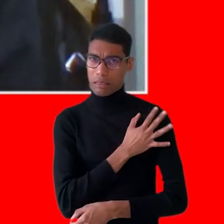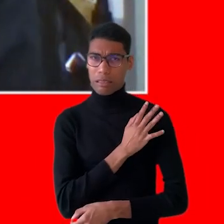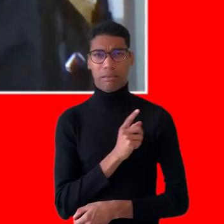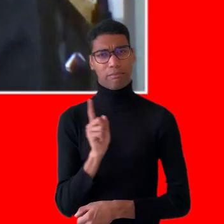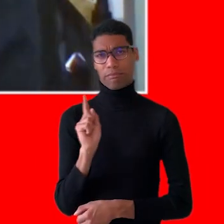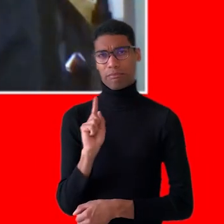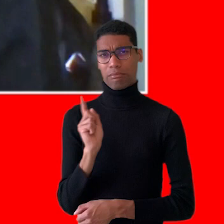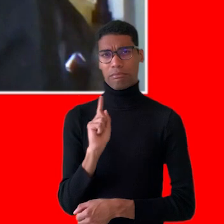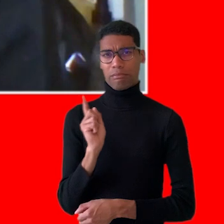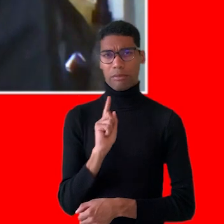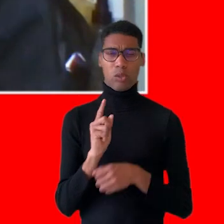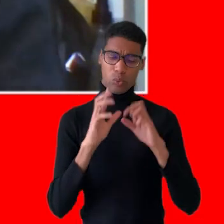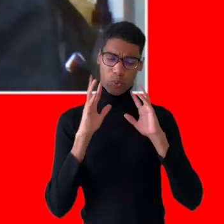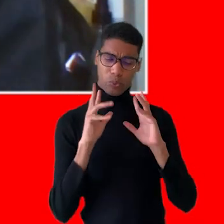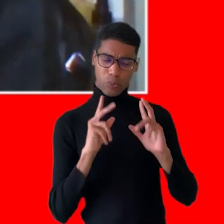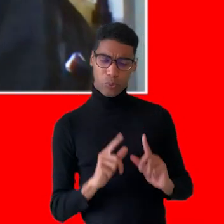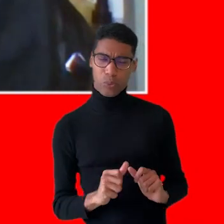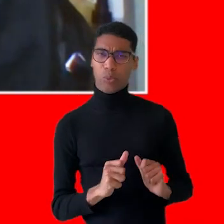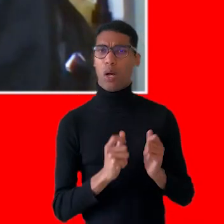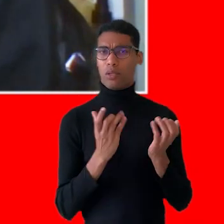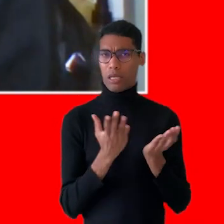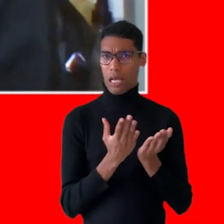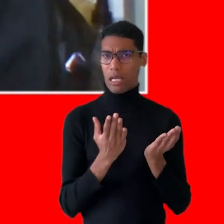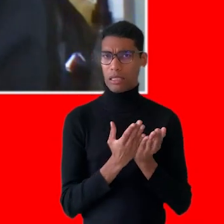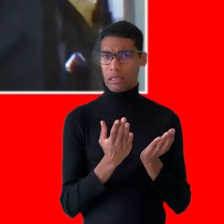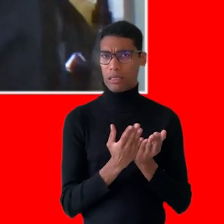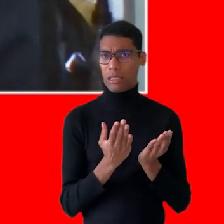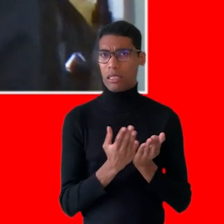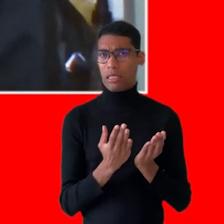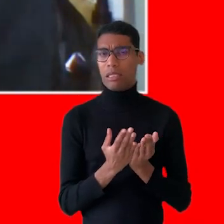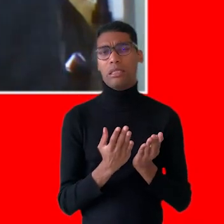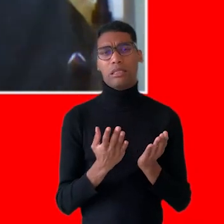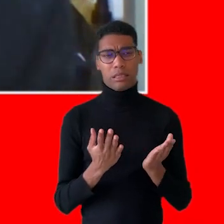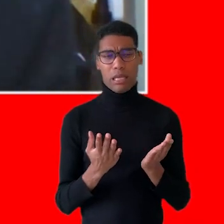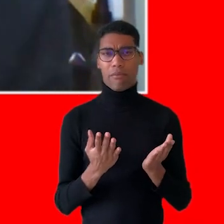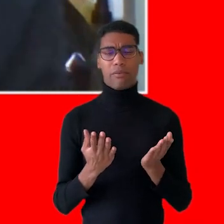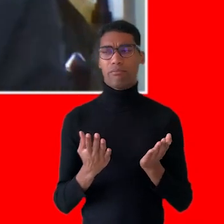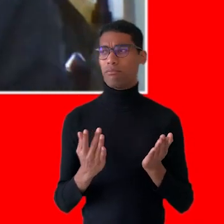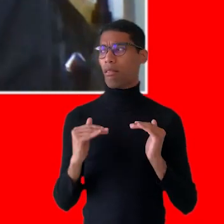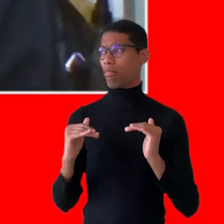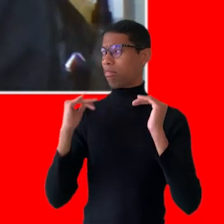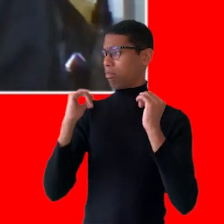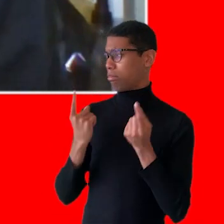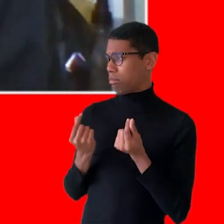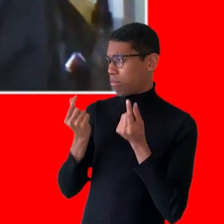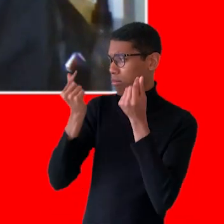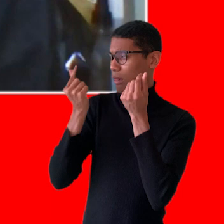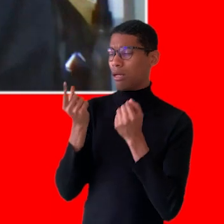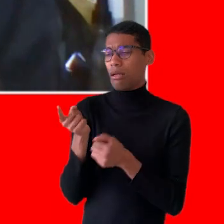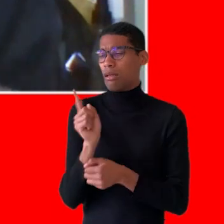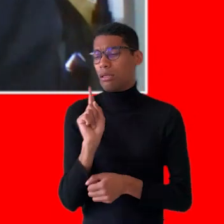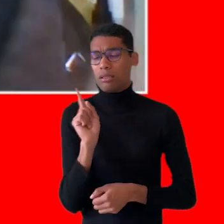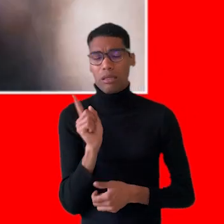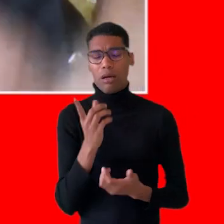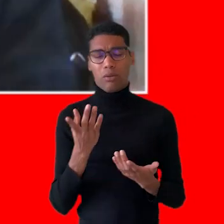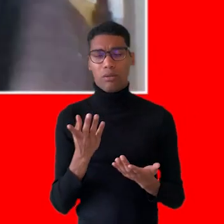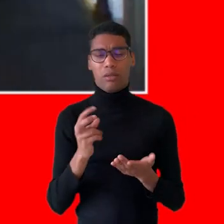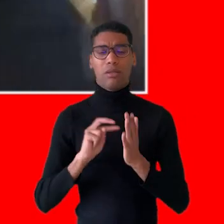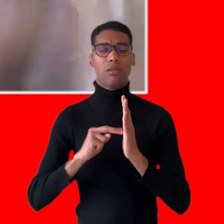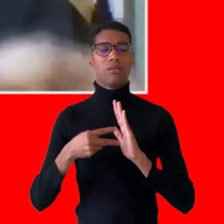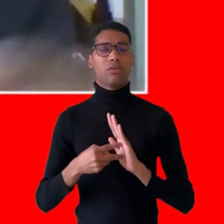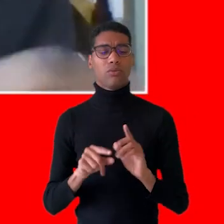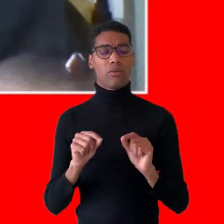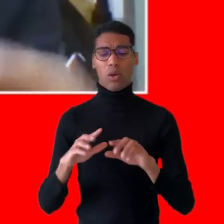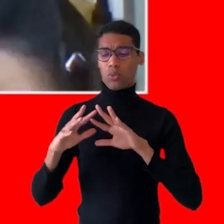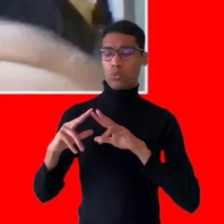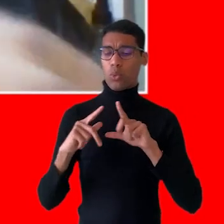racistas. Nem todos os neopentecostais são proselitistas. Ou seja, nem